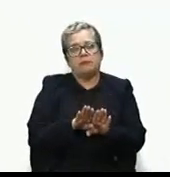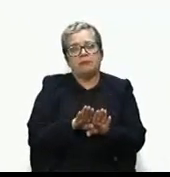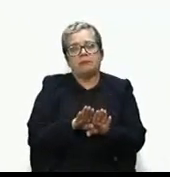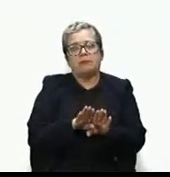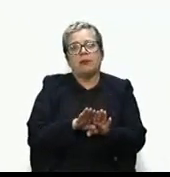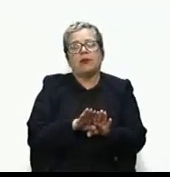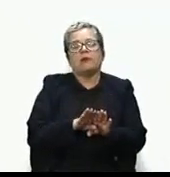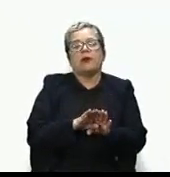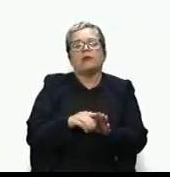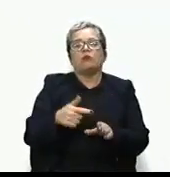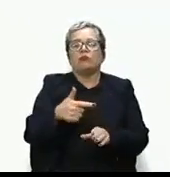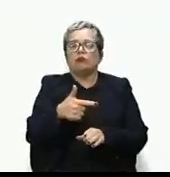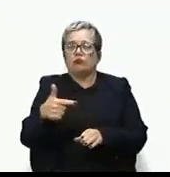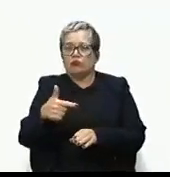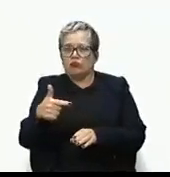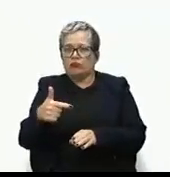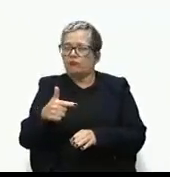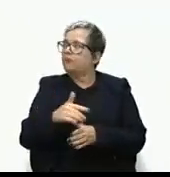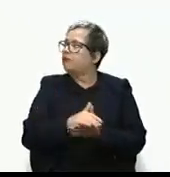secundária.